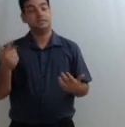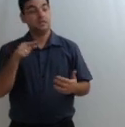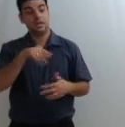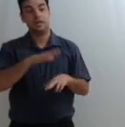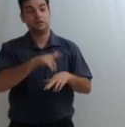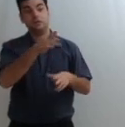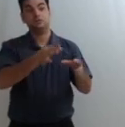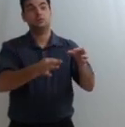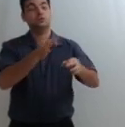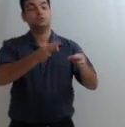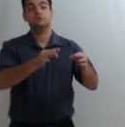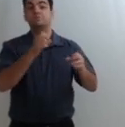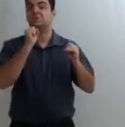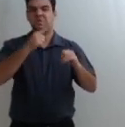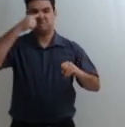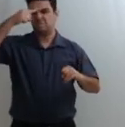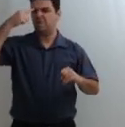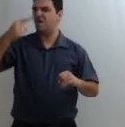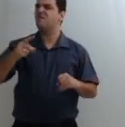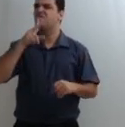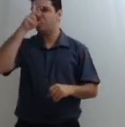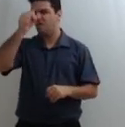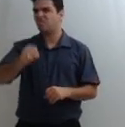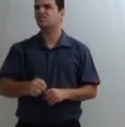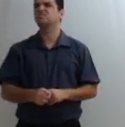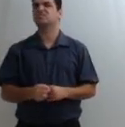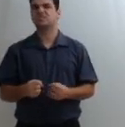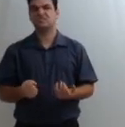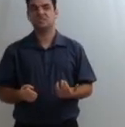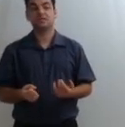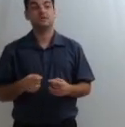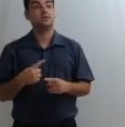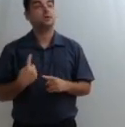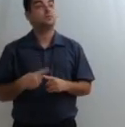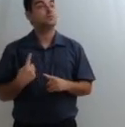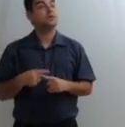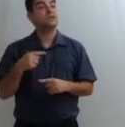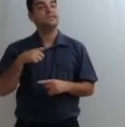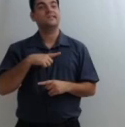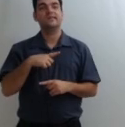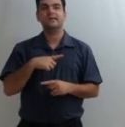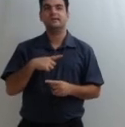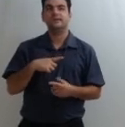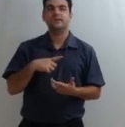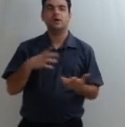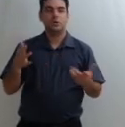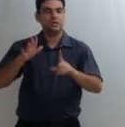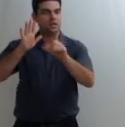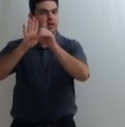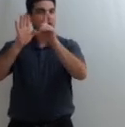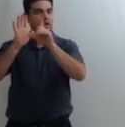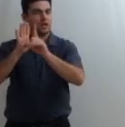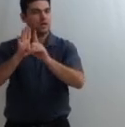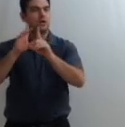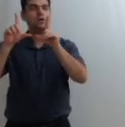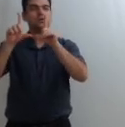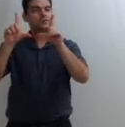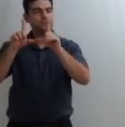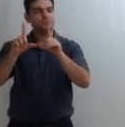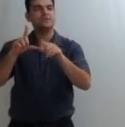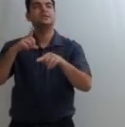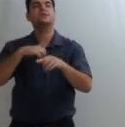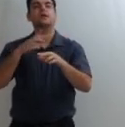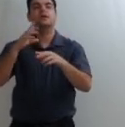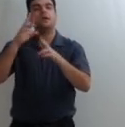arbítrio muito grande. Por quê? Porque existe atualmente no texto legal uma previsão dizendo que